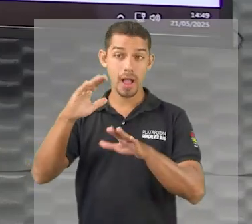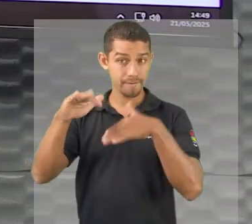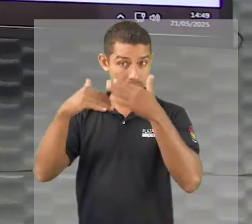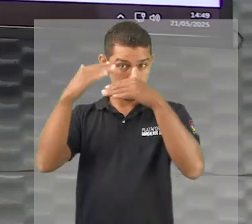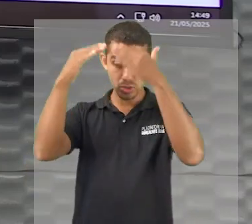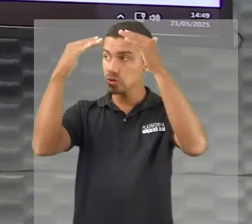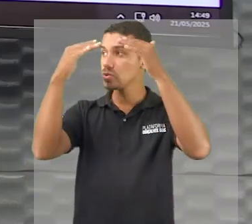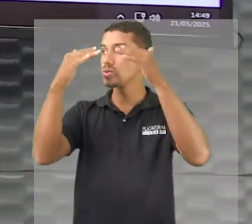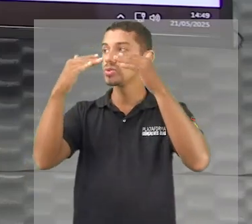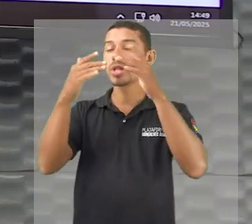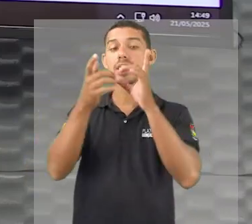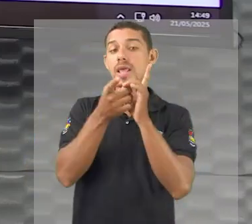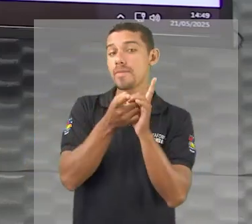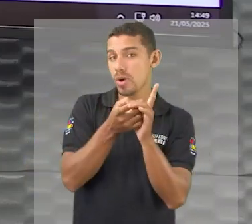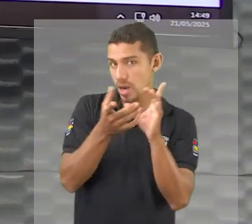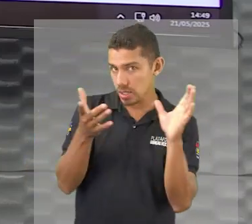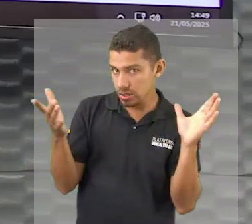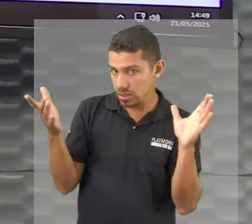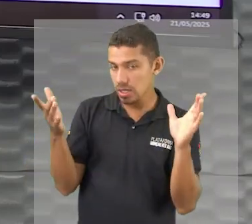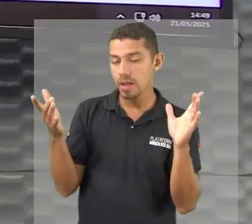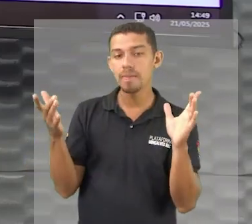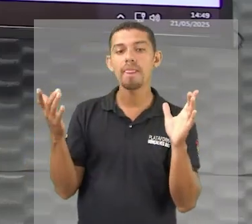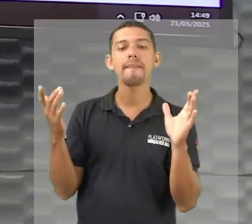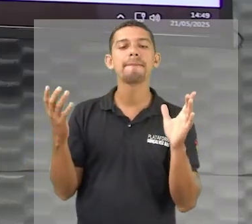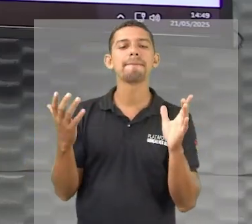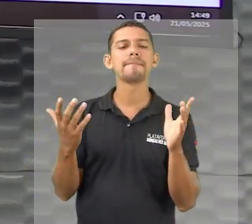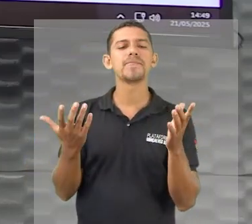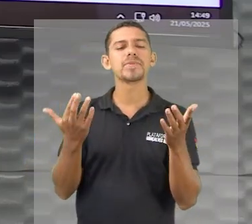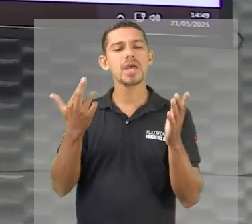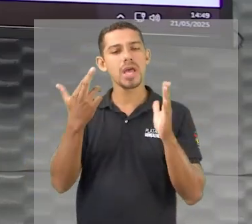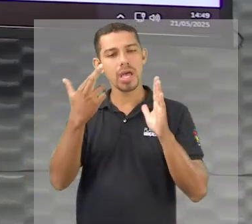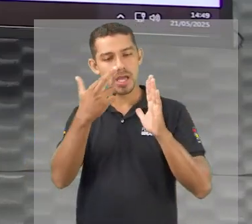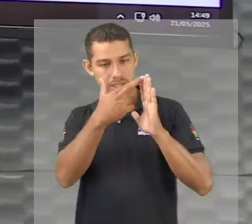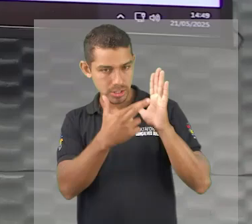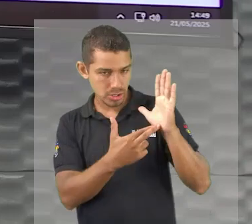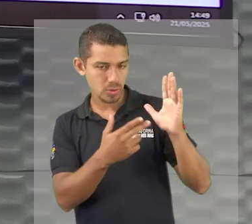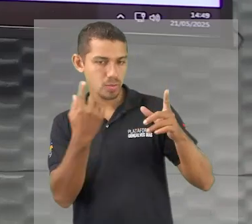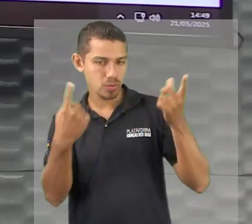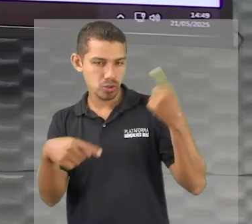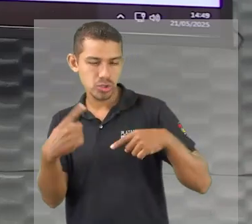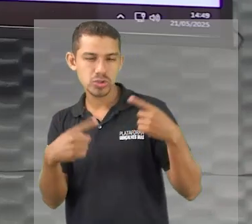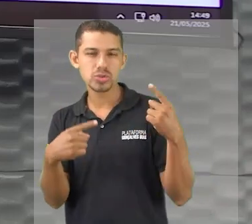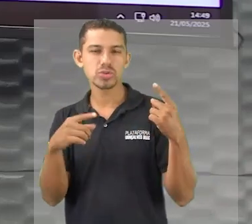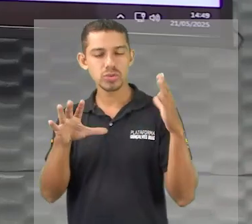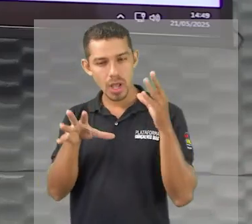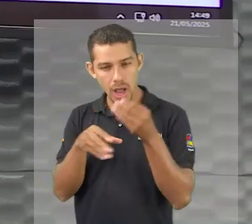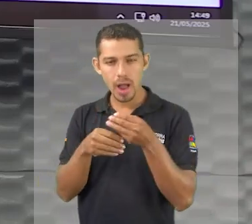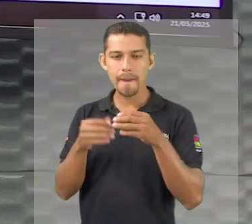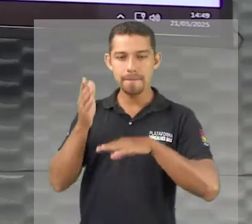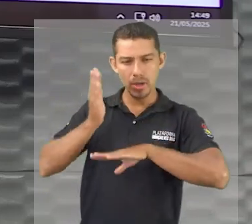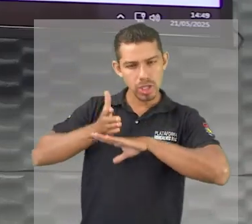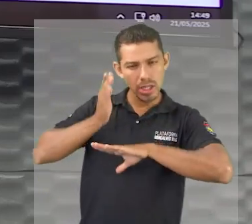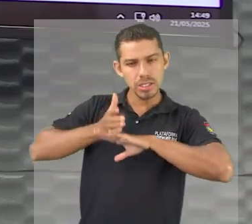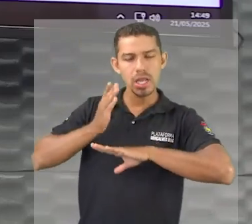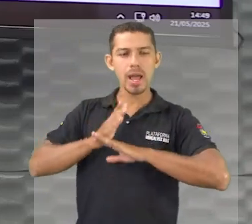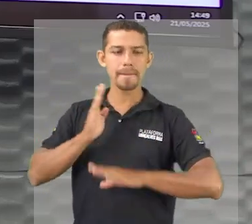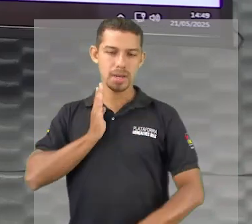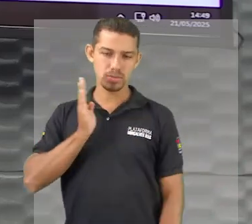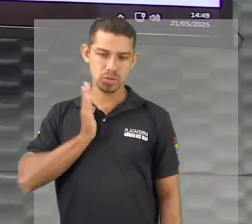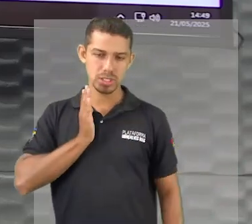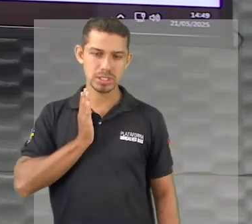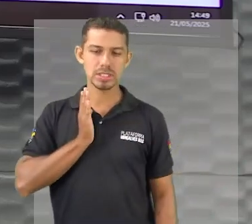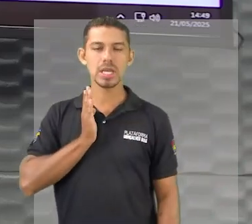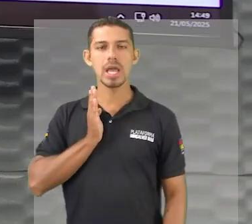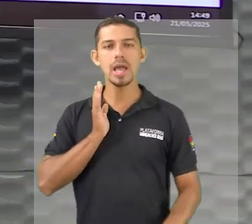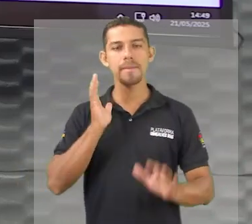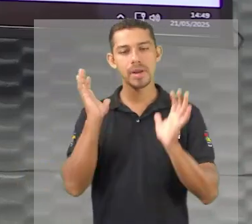avanço da democracia enquanto regime político encabeçado na modernidade pela burguesia,